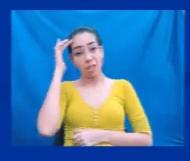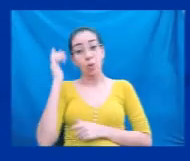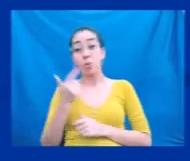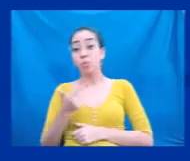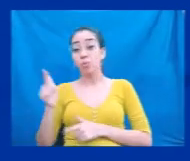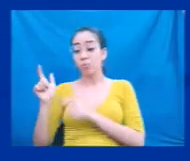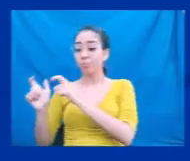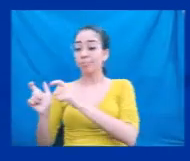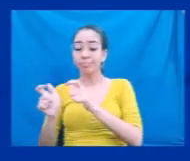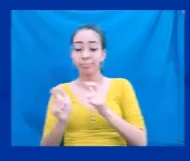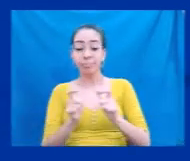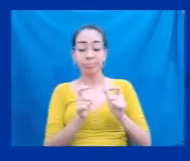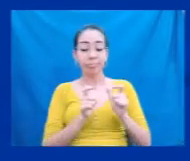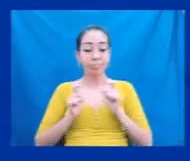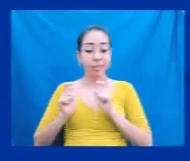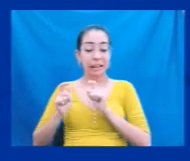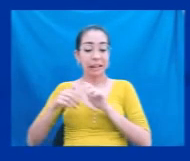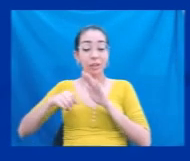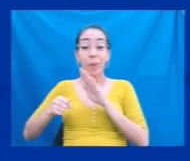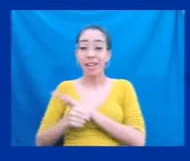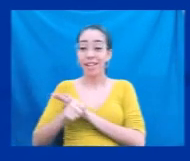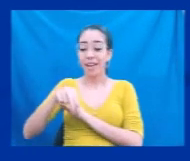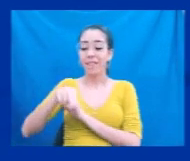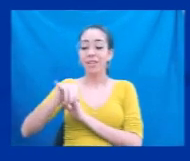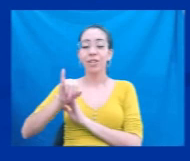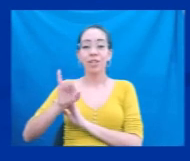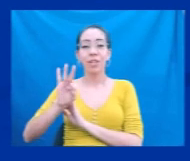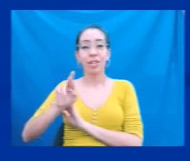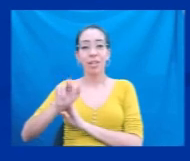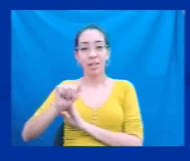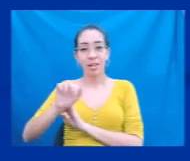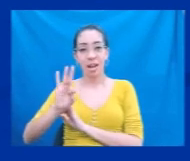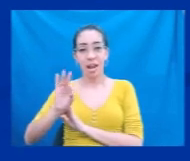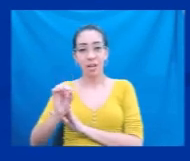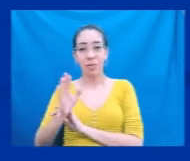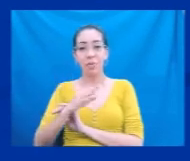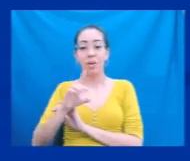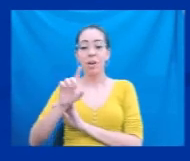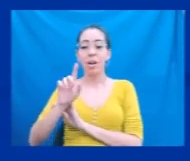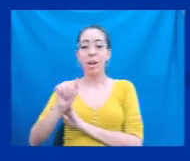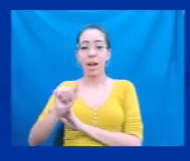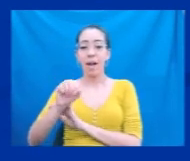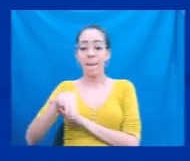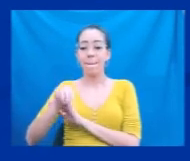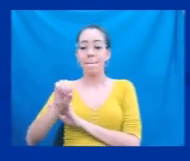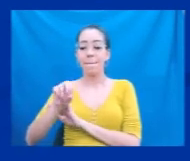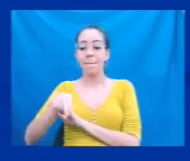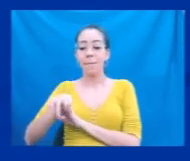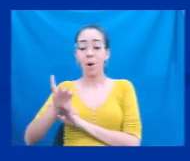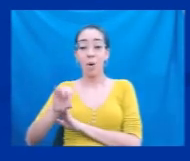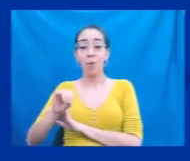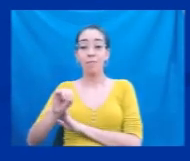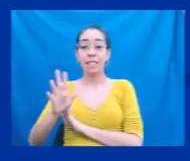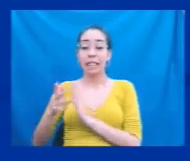locais do mundo que estocam nitrato de amônio. Então, no Brasil, essa é uma preocupação muito grande, porque nós somos, né, o que nós chamamos de